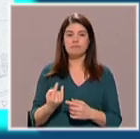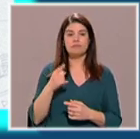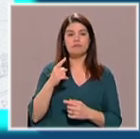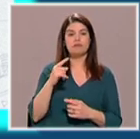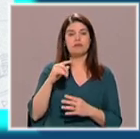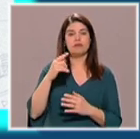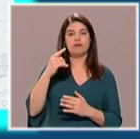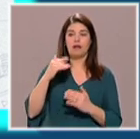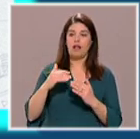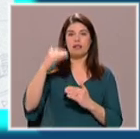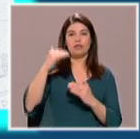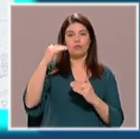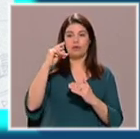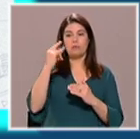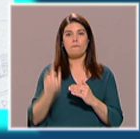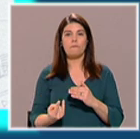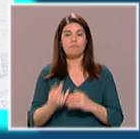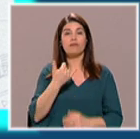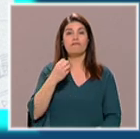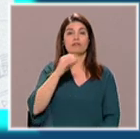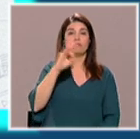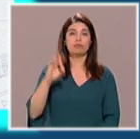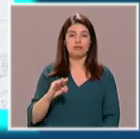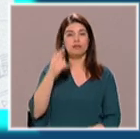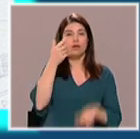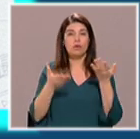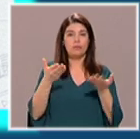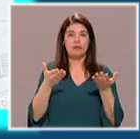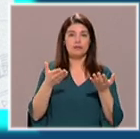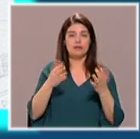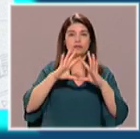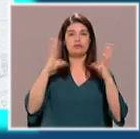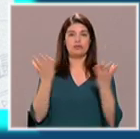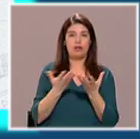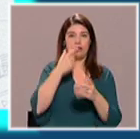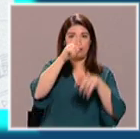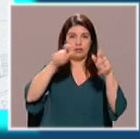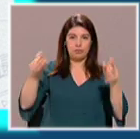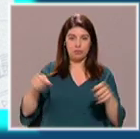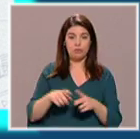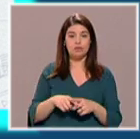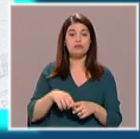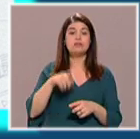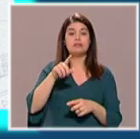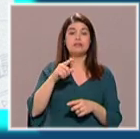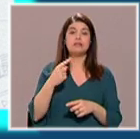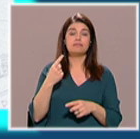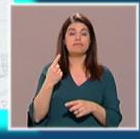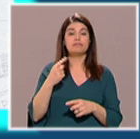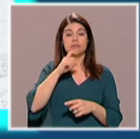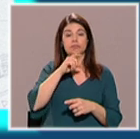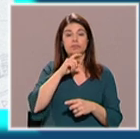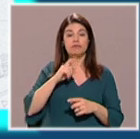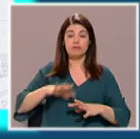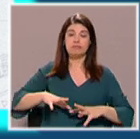média 20% inferior à estatura média da população. E manifesta-se por um atraso, e por norma podem ter um